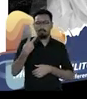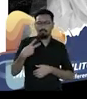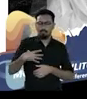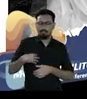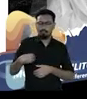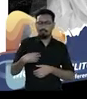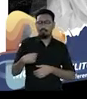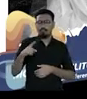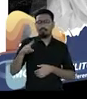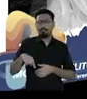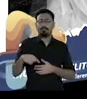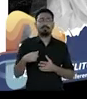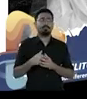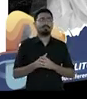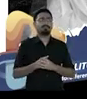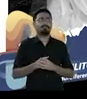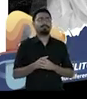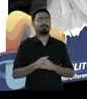maiores.